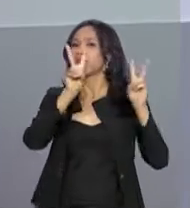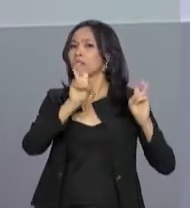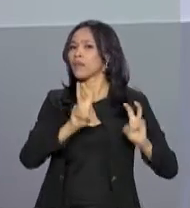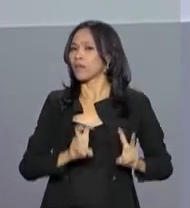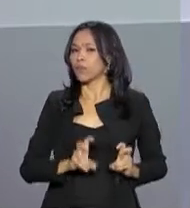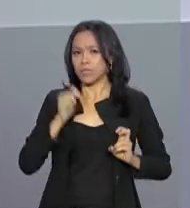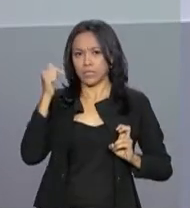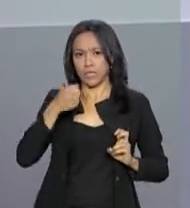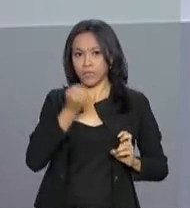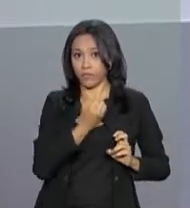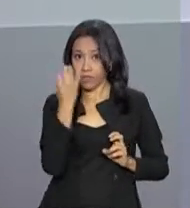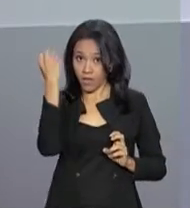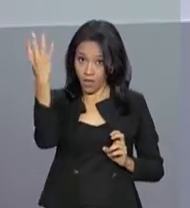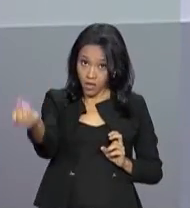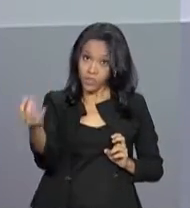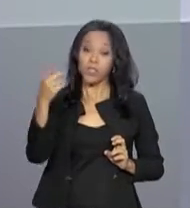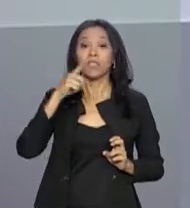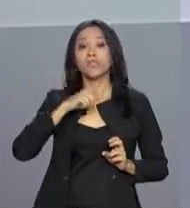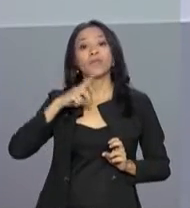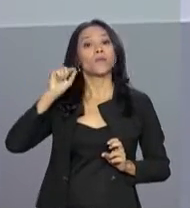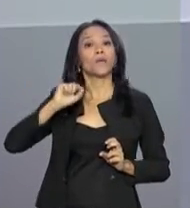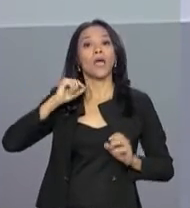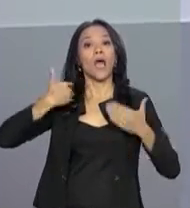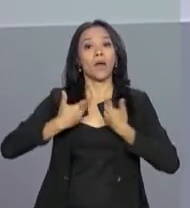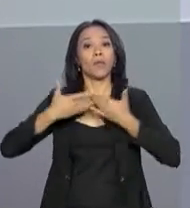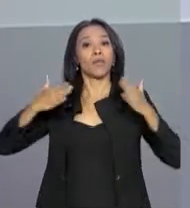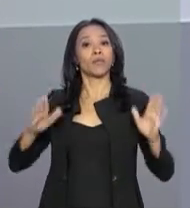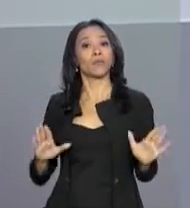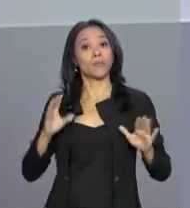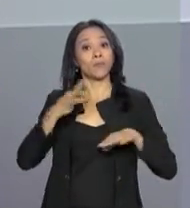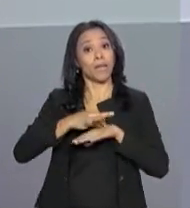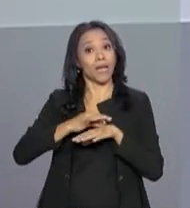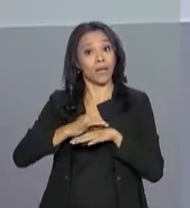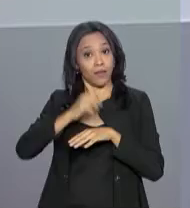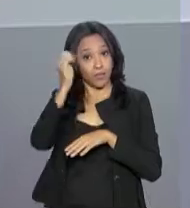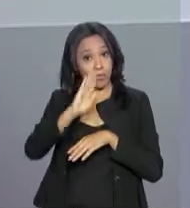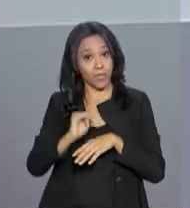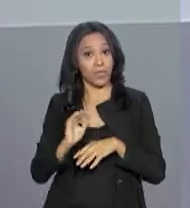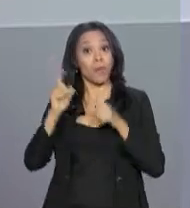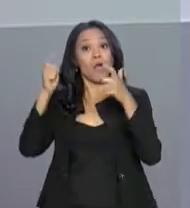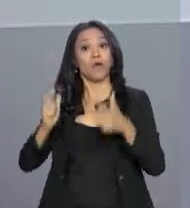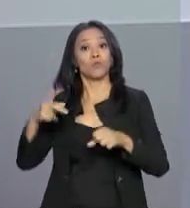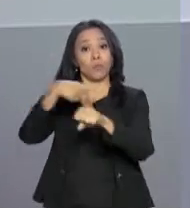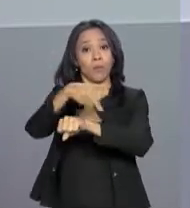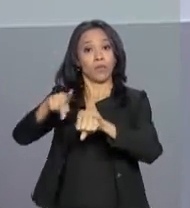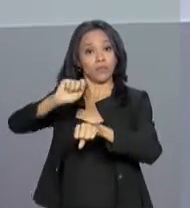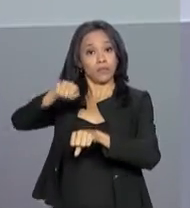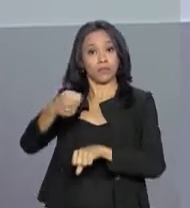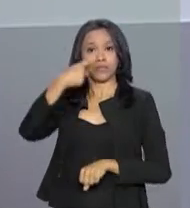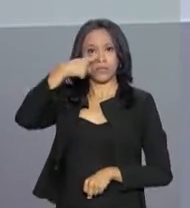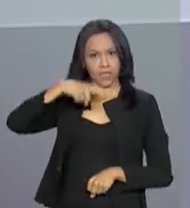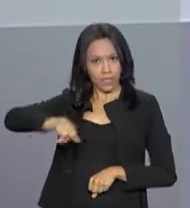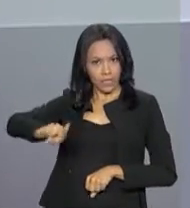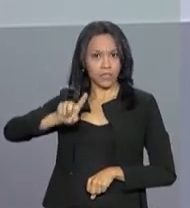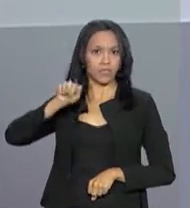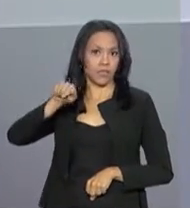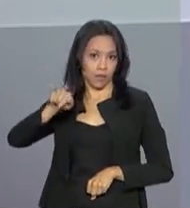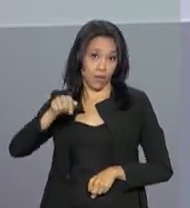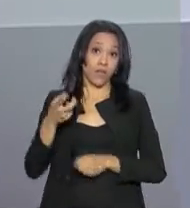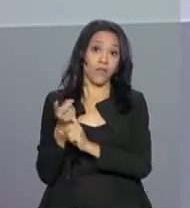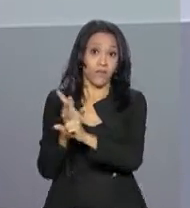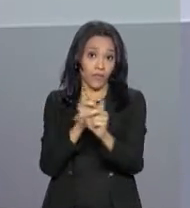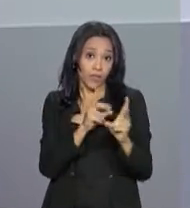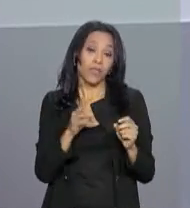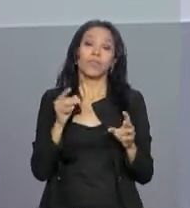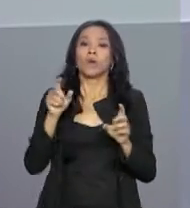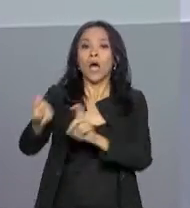tratados na viagem estão ainda a possibilidade de abertura para a carne brasileira na Tailândia e uma intensificação no comércio de